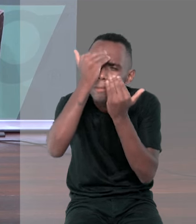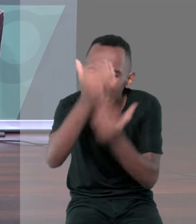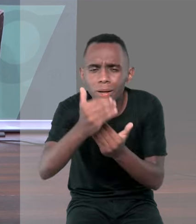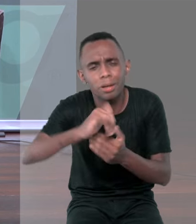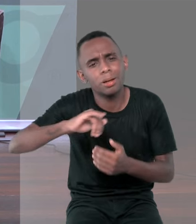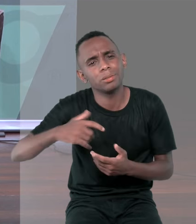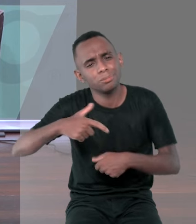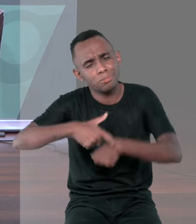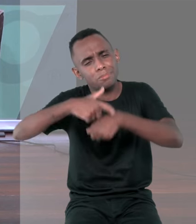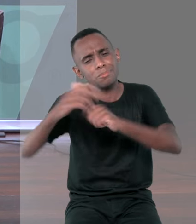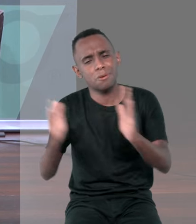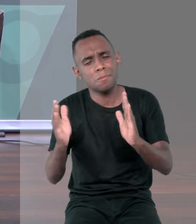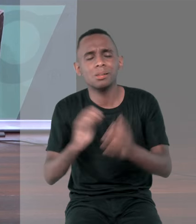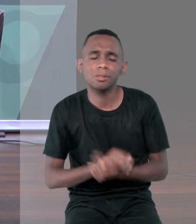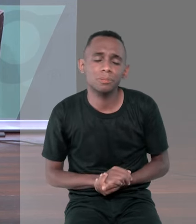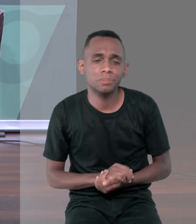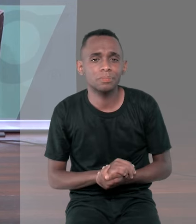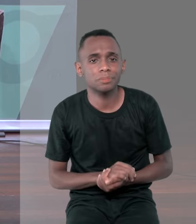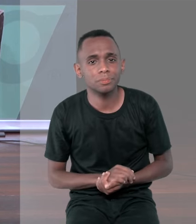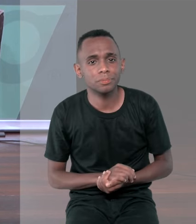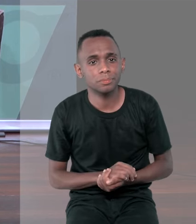esse momento. E